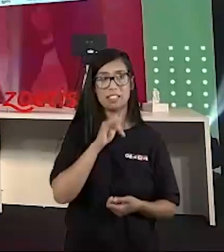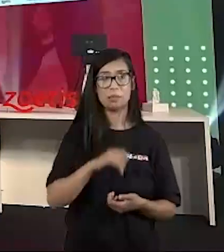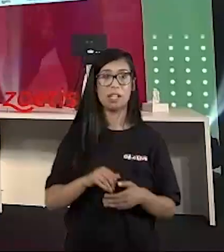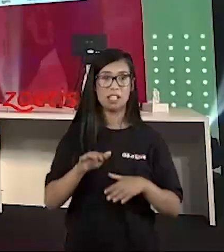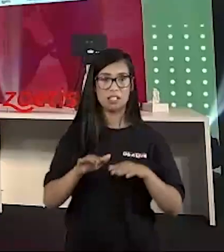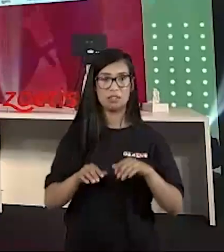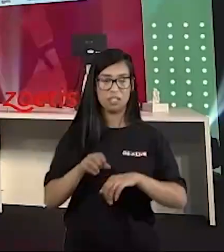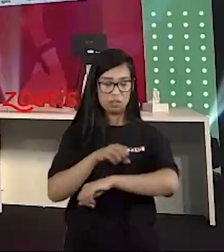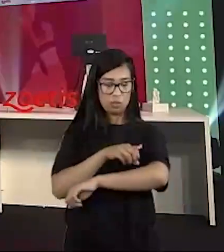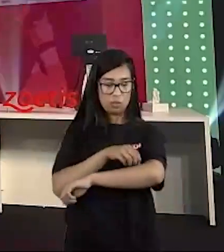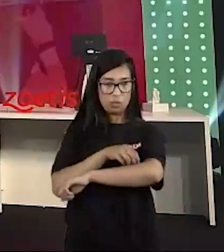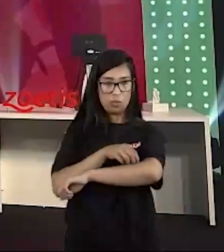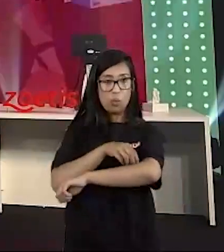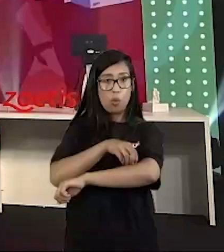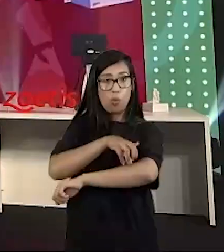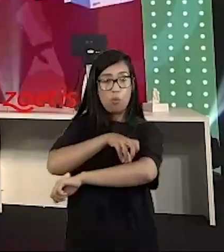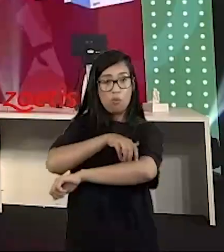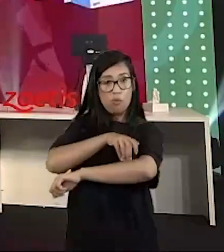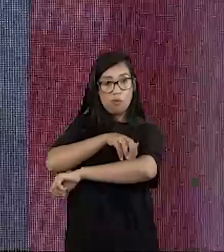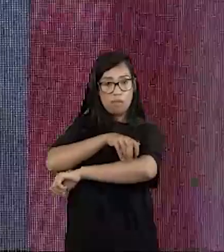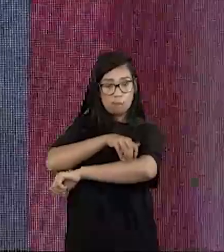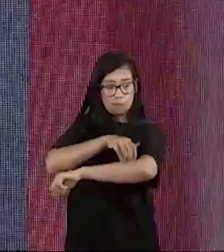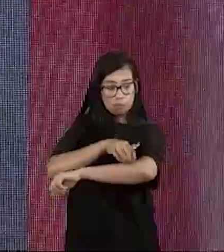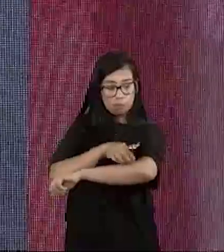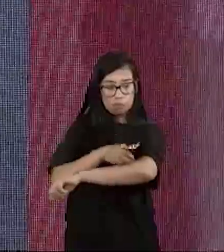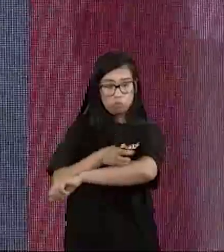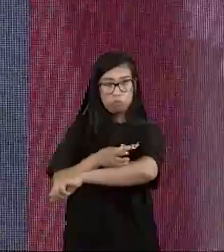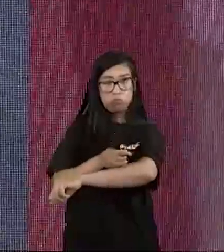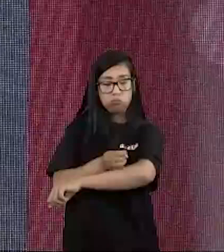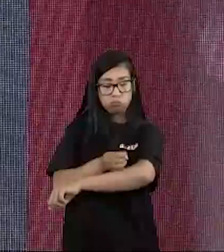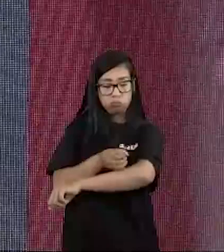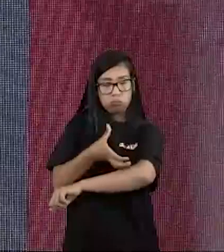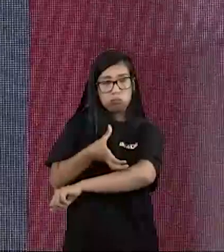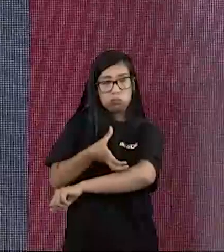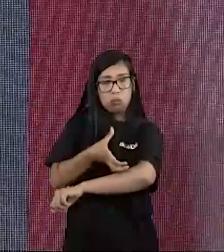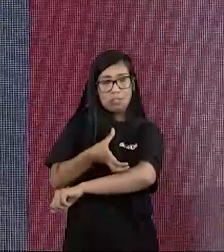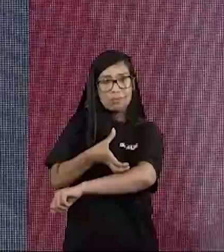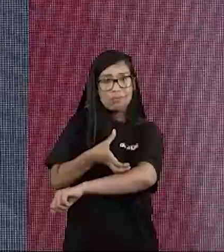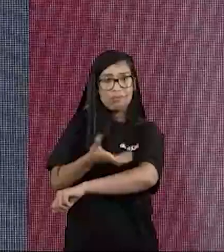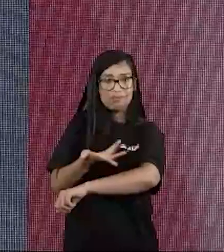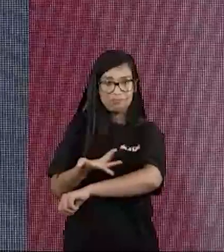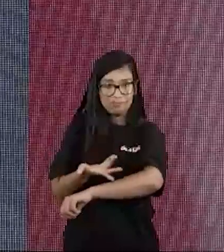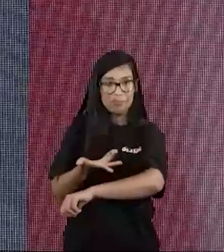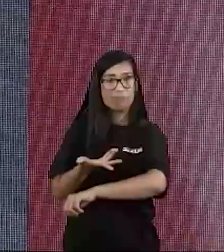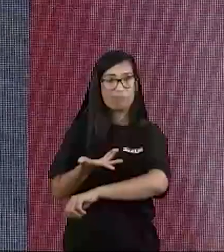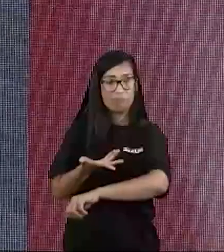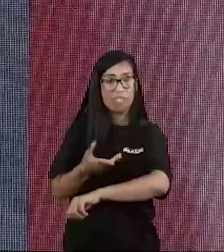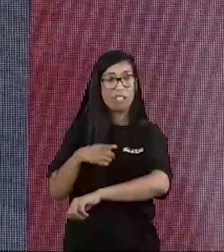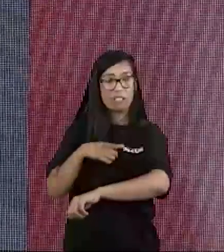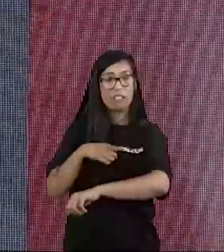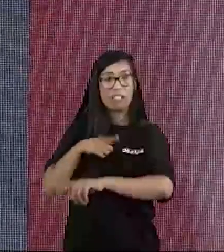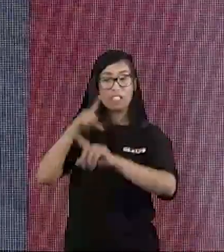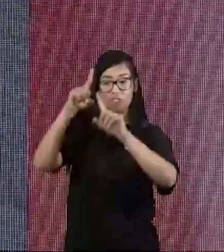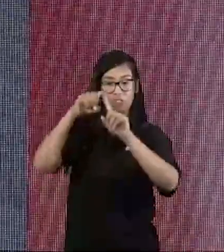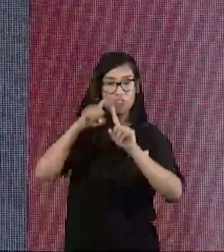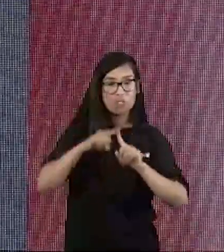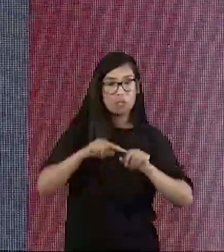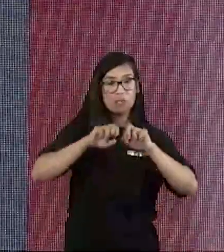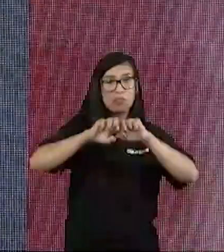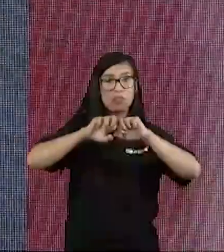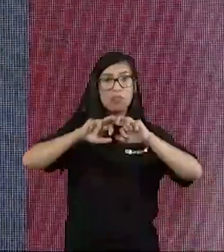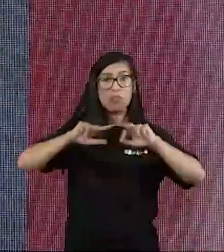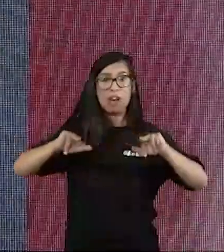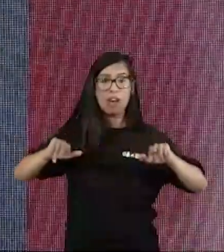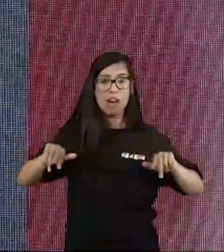rompeu. Então, uma pústula pode ser uma pústula por demódex. Uma pústula, a gente pode ter uma lesão repleta